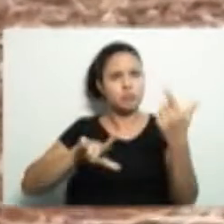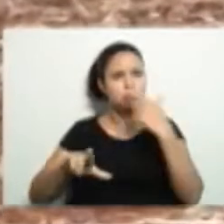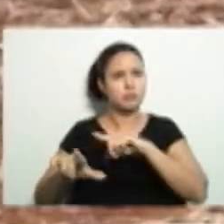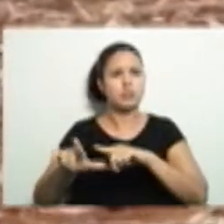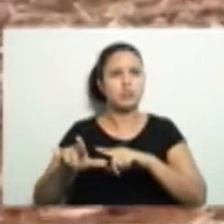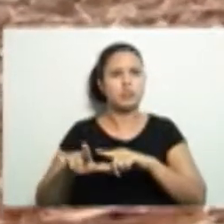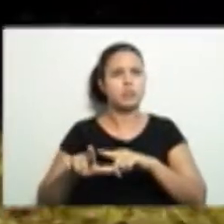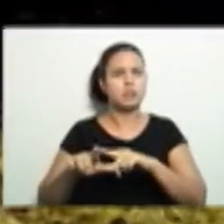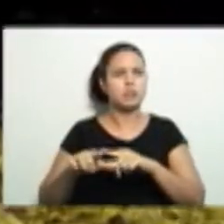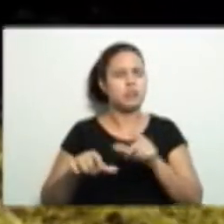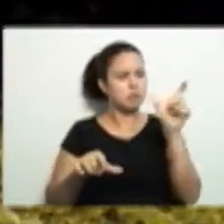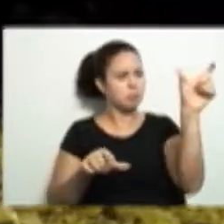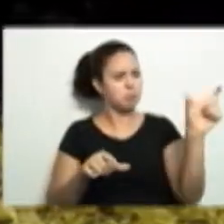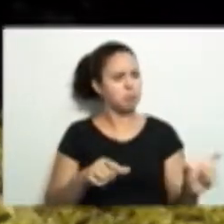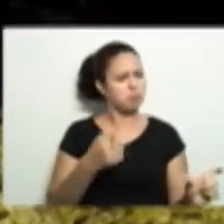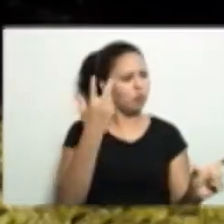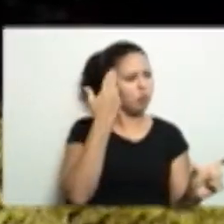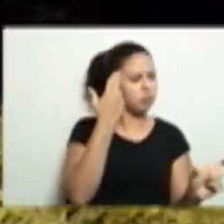lado.